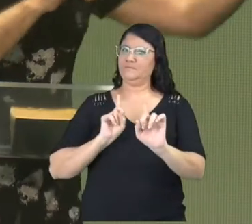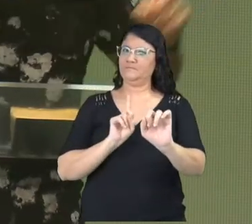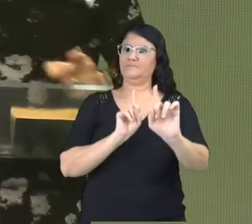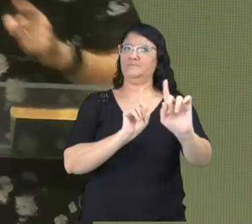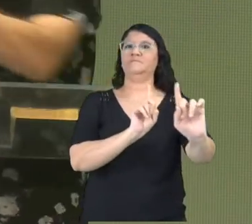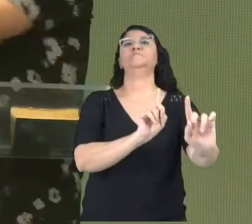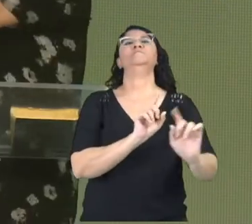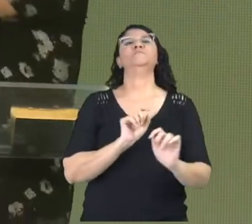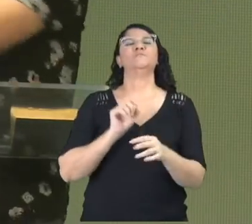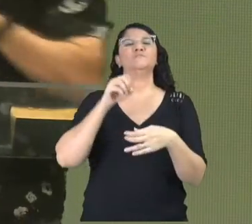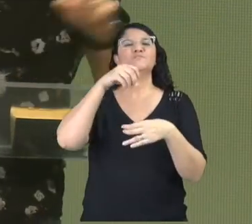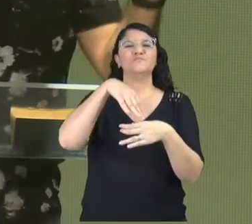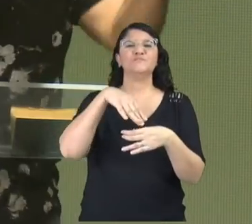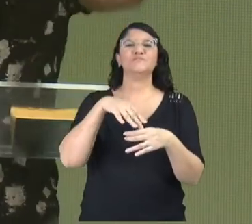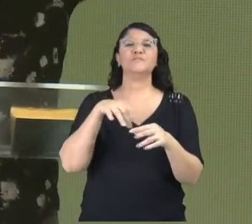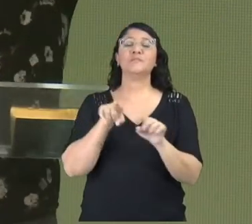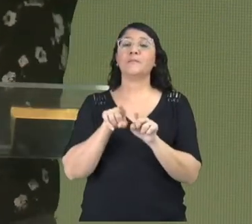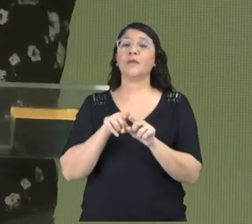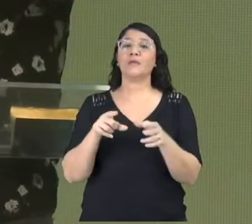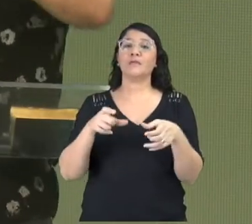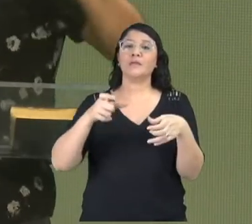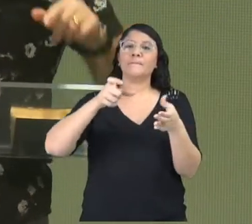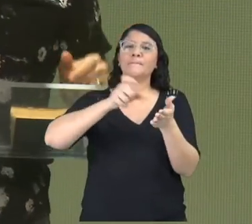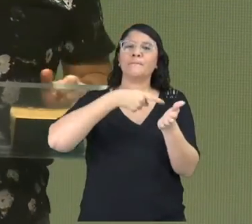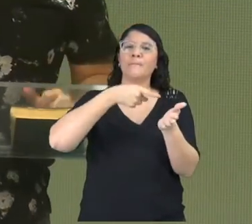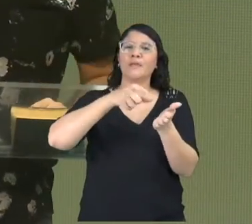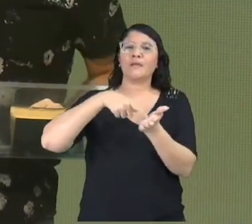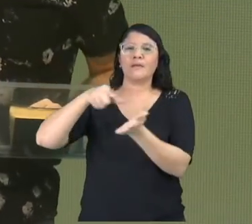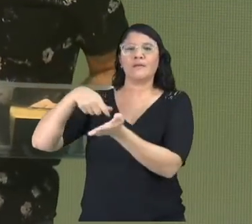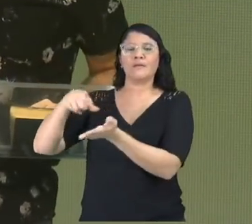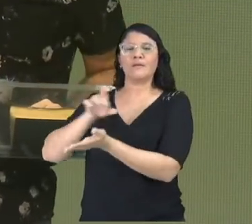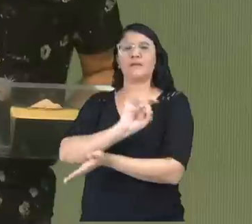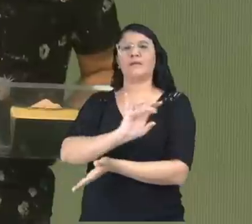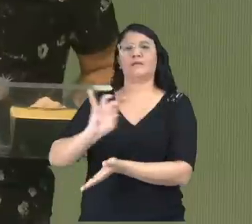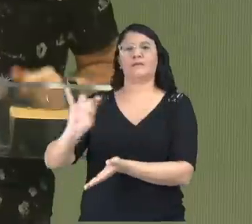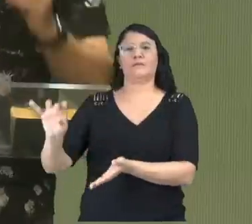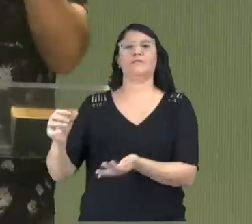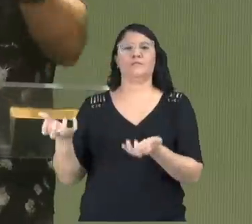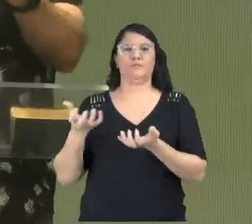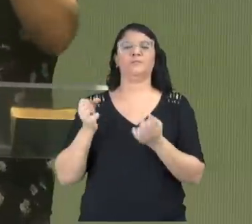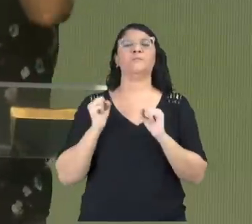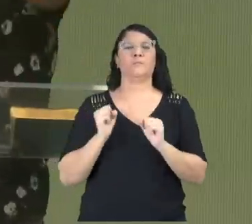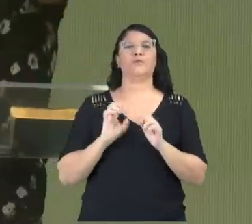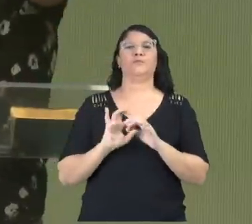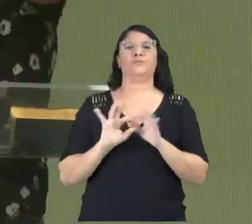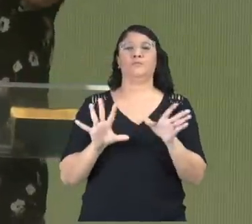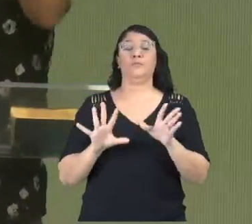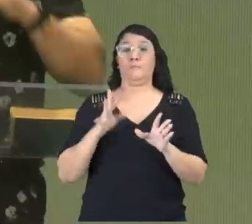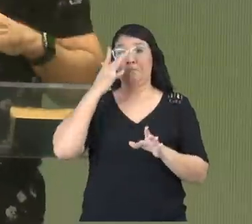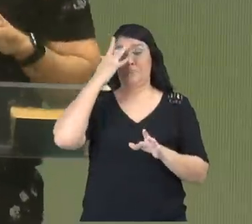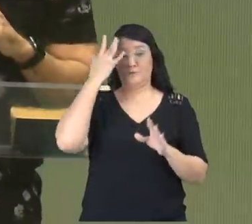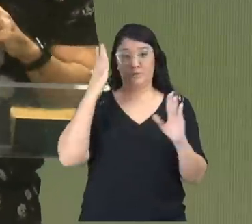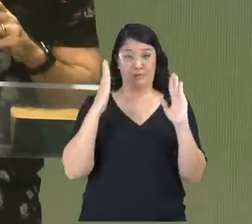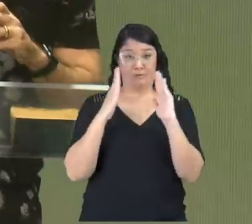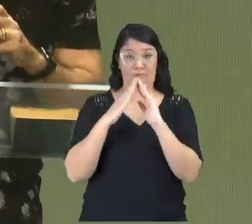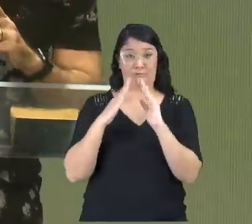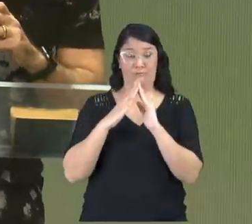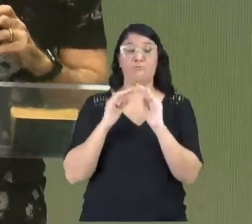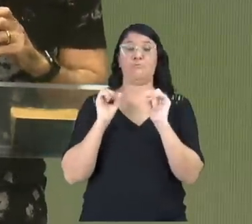também irmãos aqui com maquinetas nas pontas, que você pode também contribuir. E quem tem em casa, você tanto tem